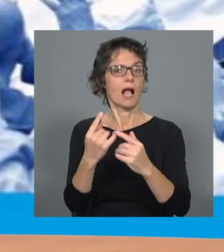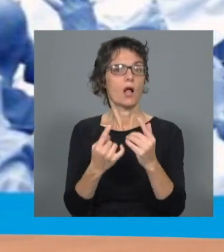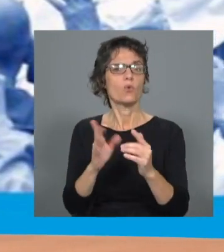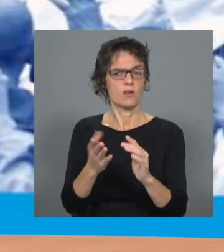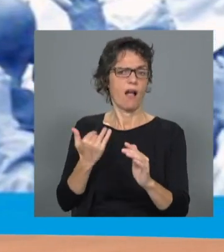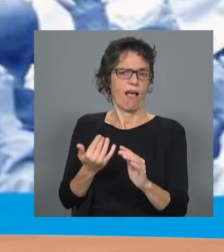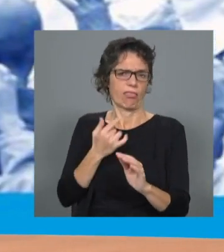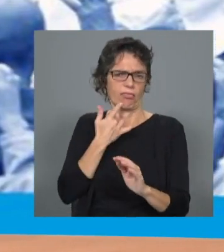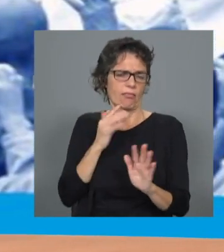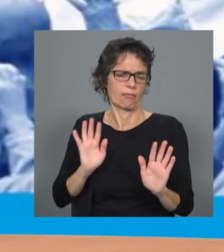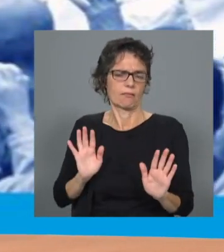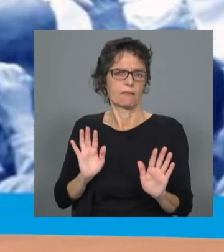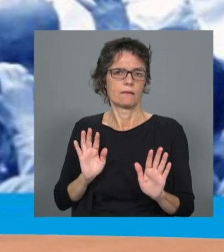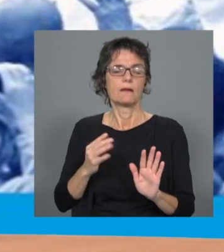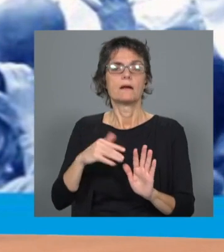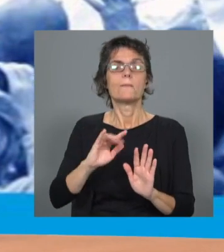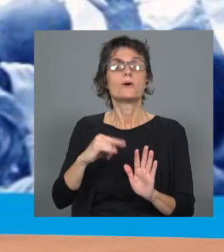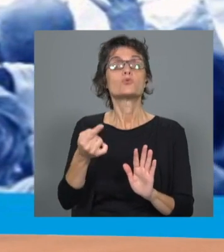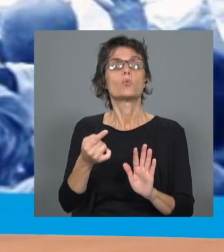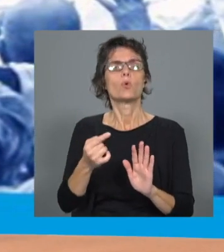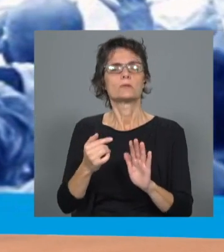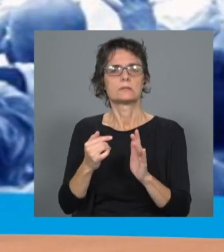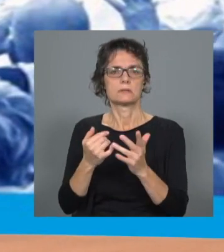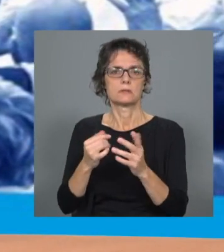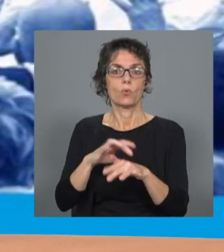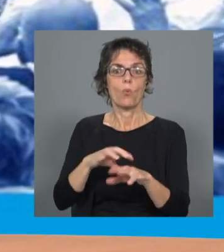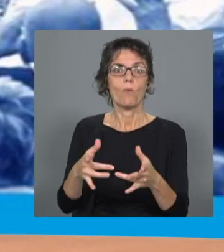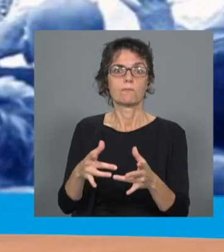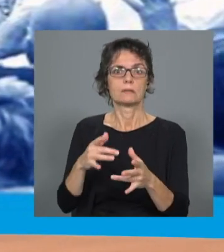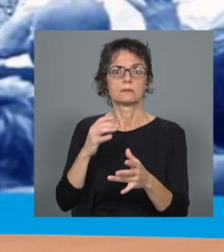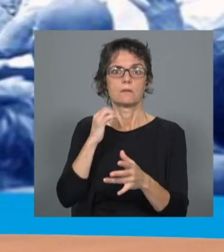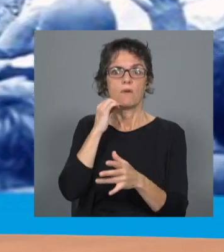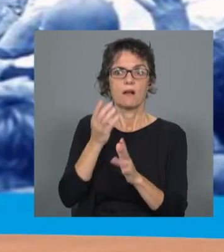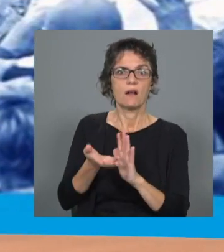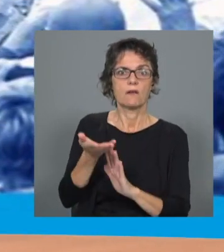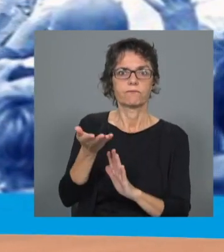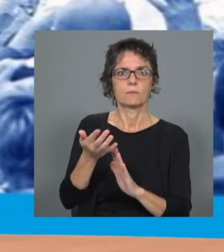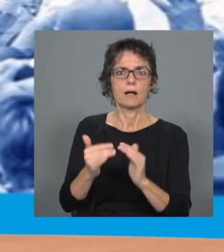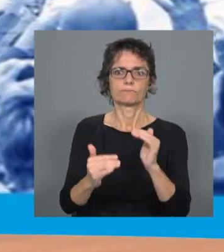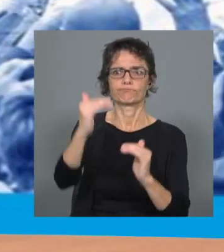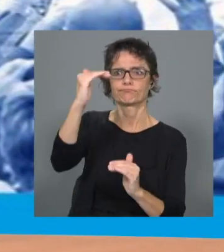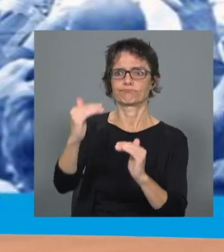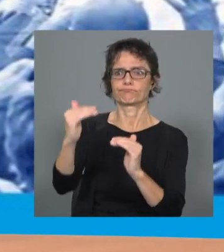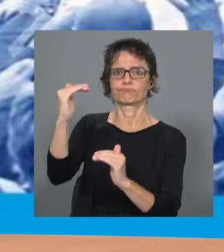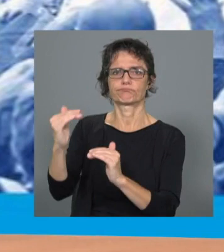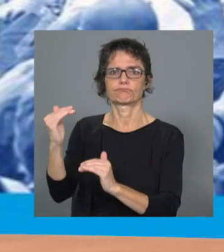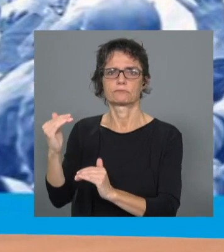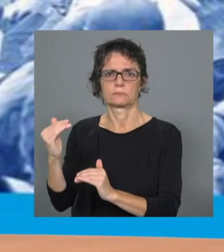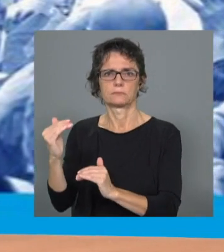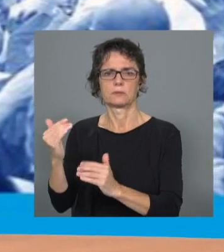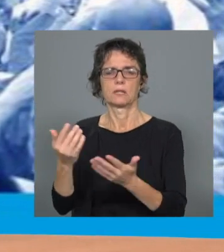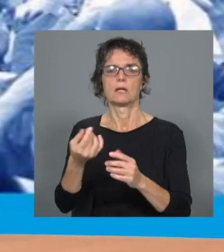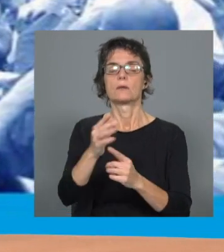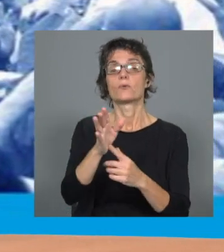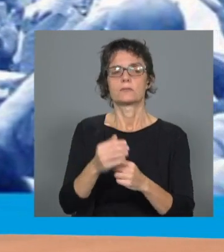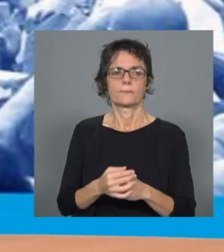questão da pandemia, outras foram agravadas também no sentido de, por exemplo, a questão da